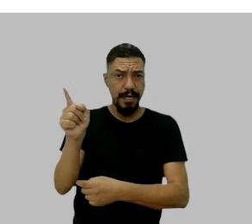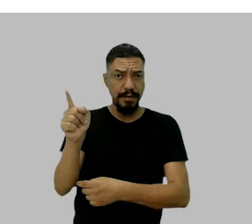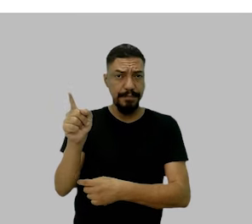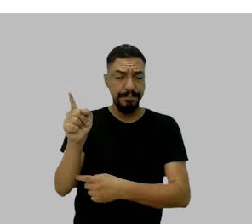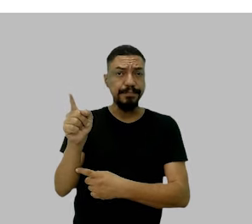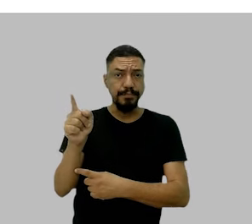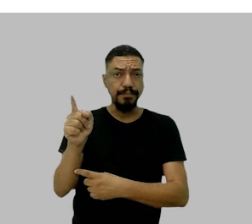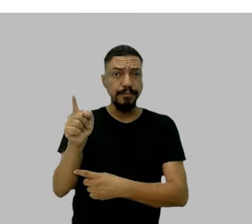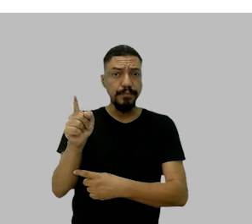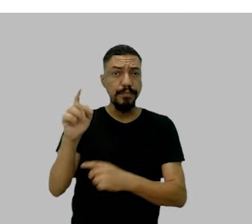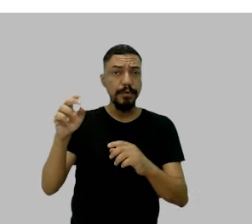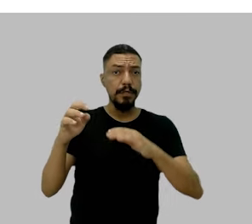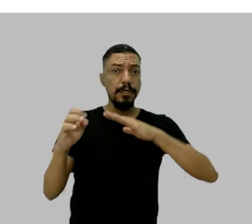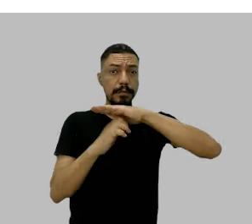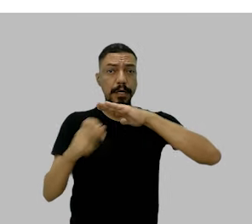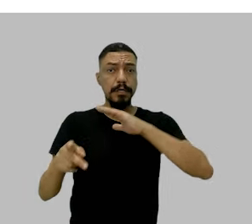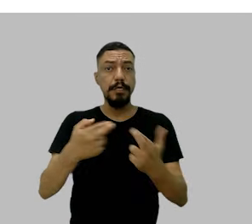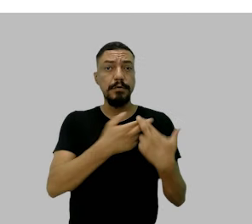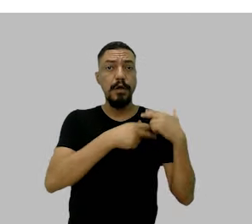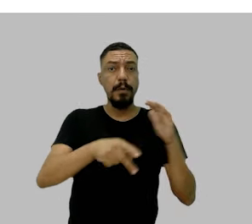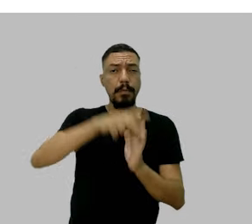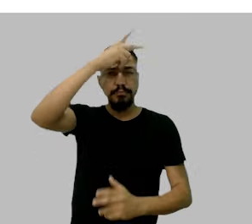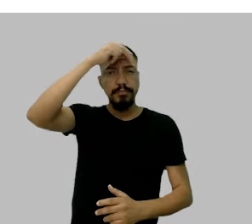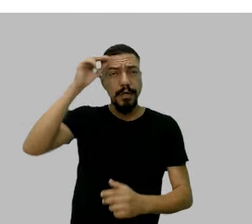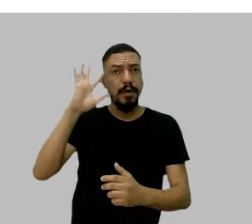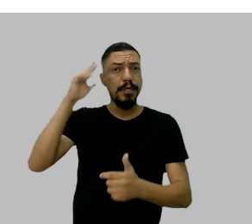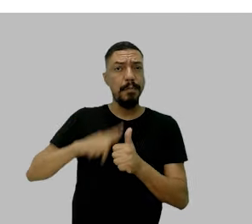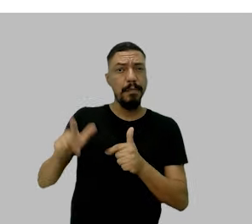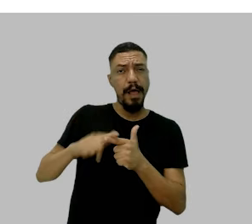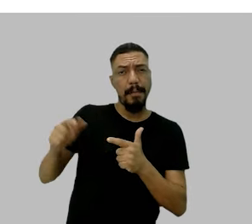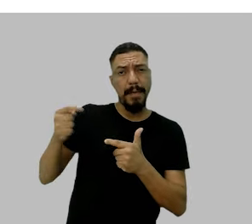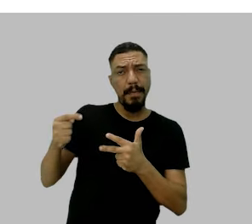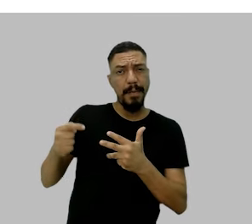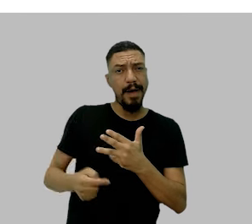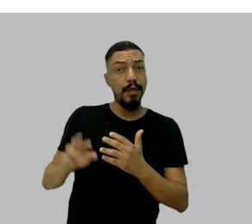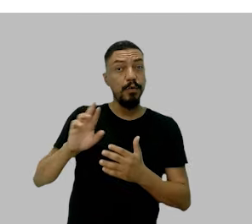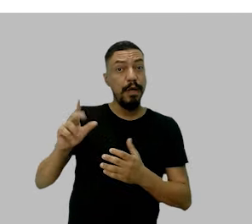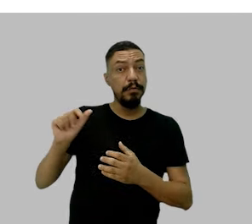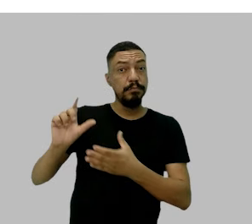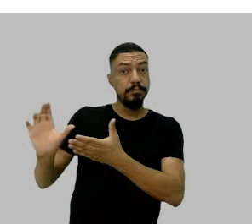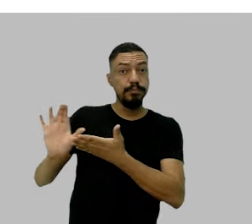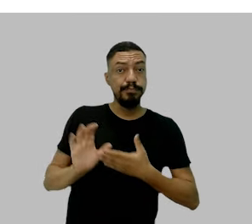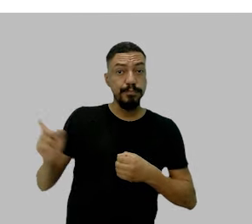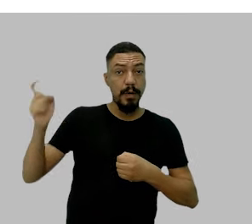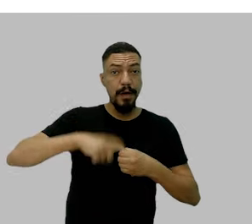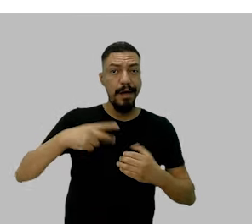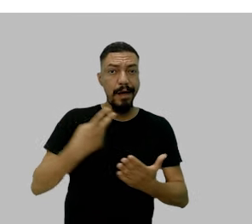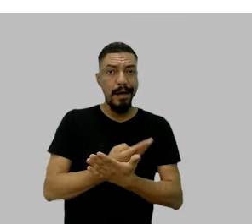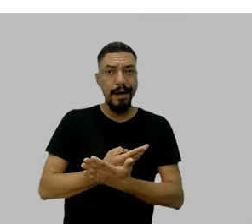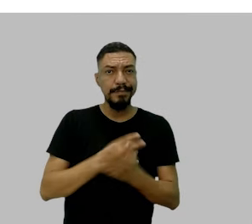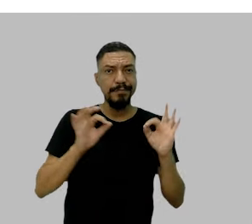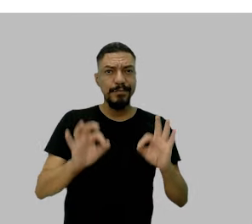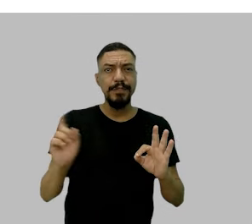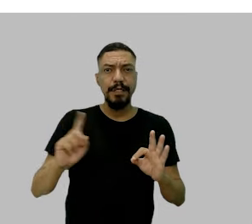município e fala, olha, aconteceu isso, isso e isso, porque aí nesse caso é um reembolso errado, não adequado, e você